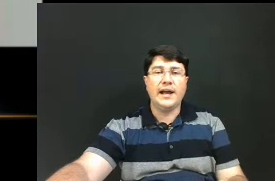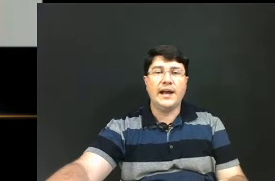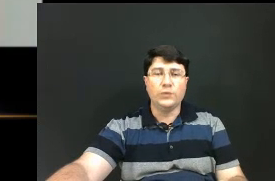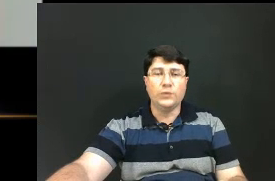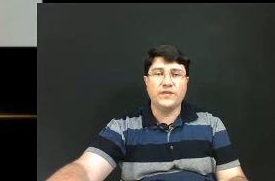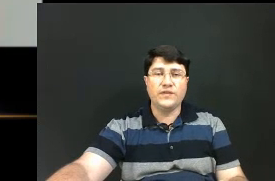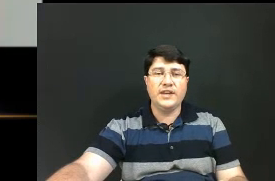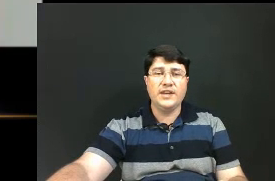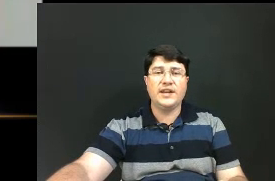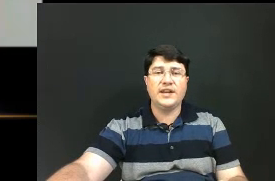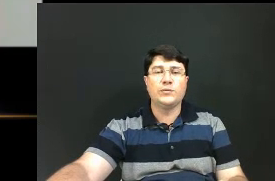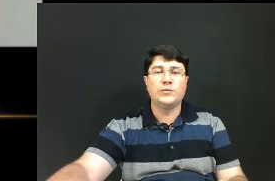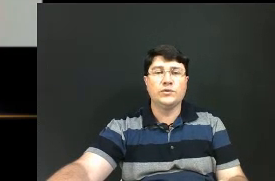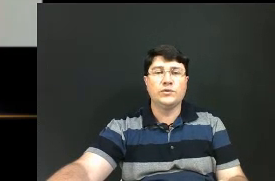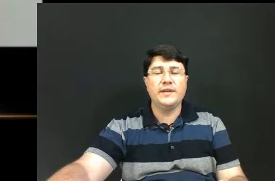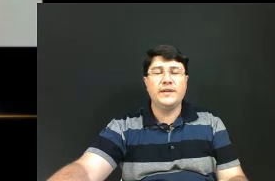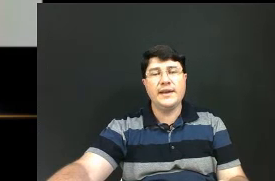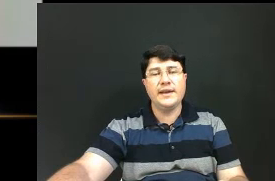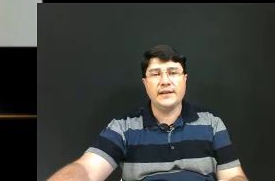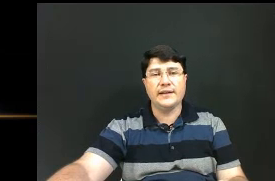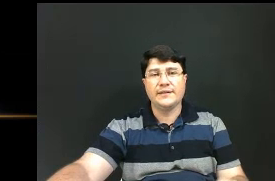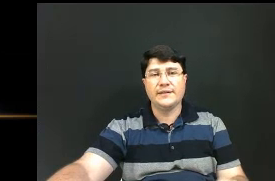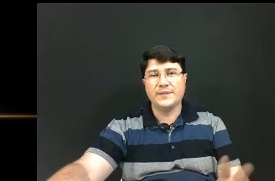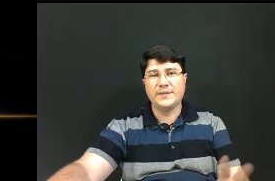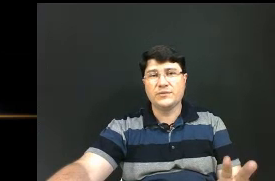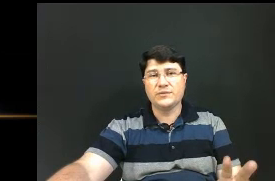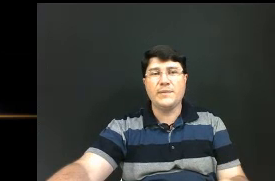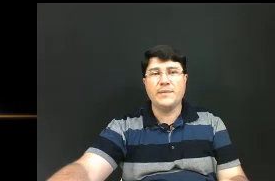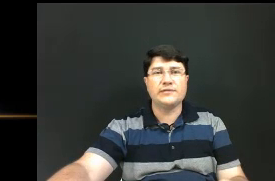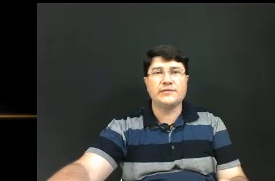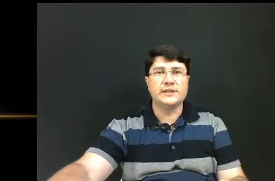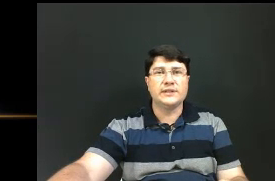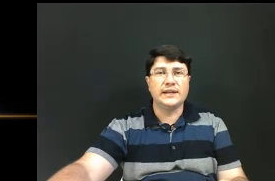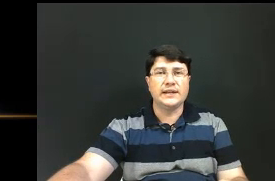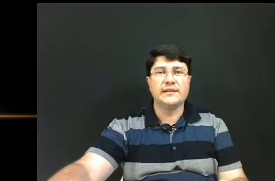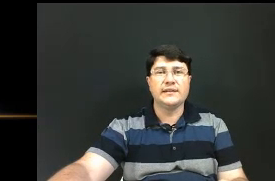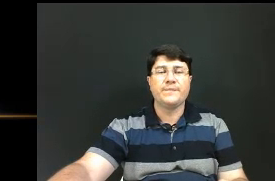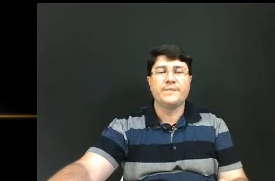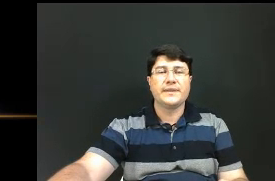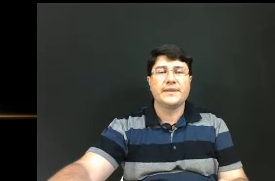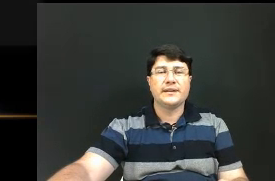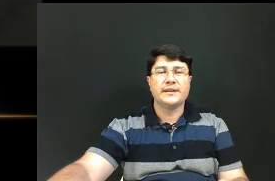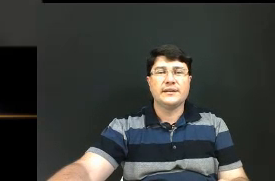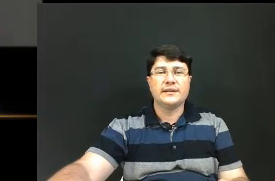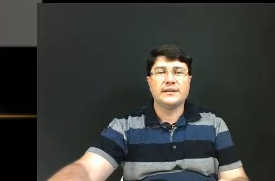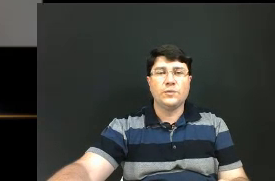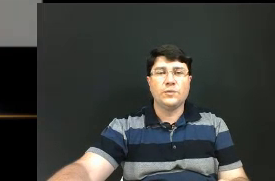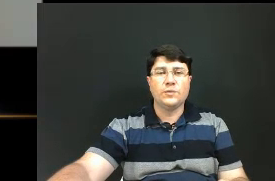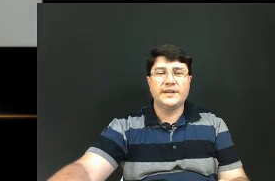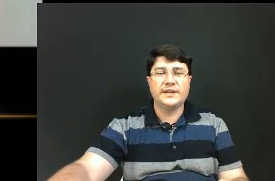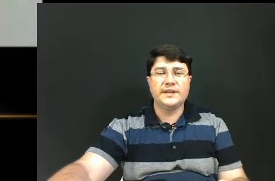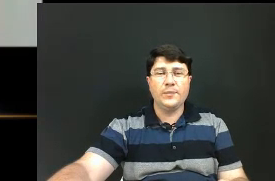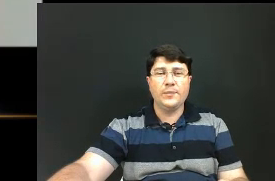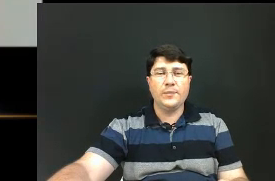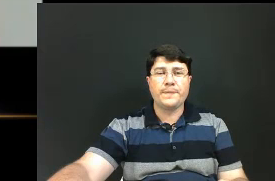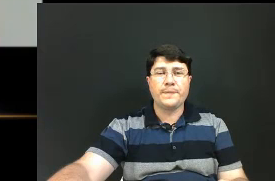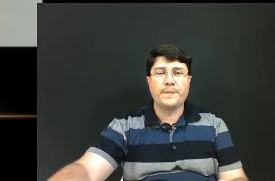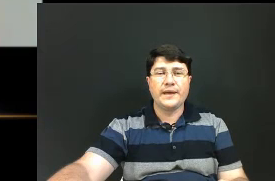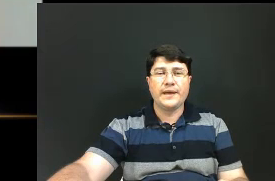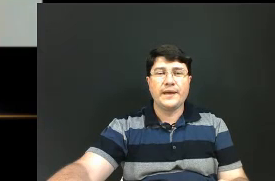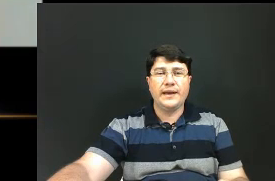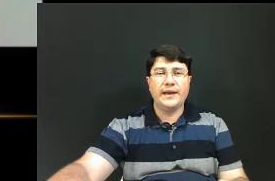transformar. A luz verde, ela mudou vermelha, pensando no semáforo ali, né? Um outro